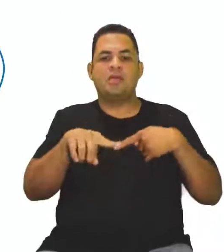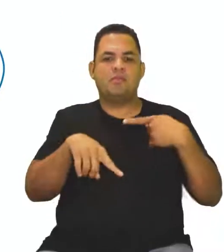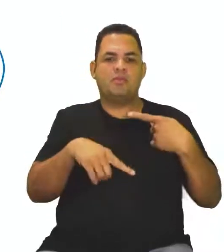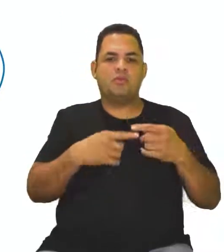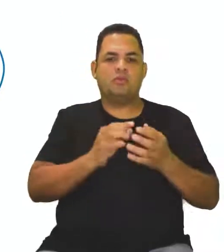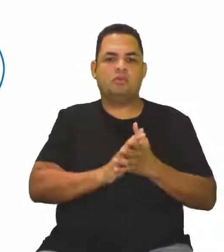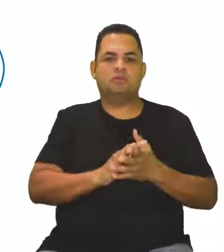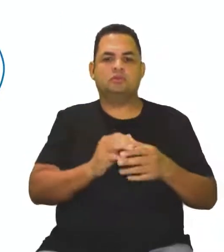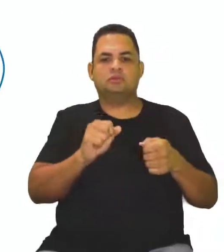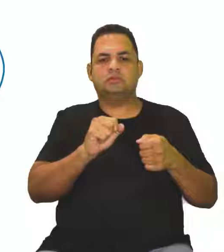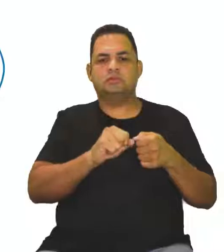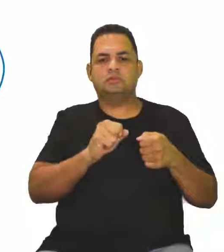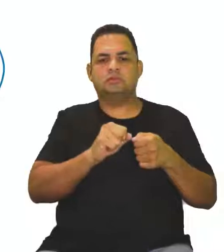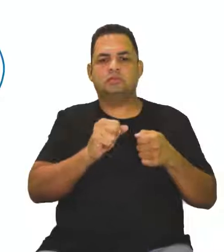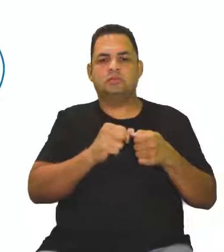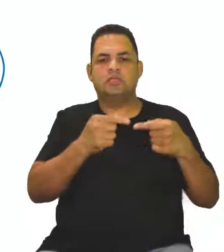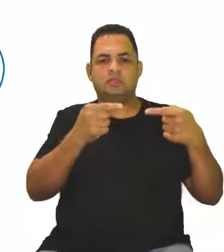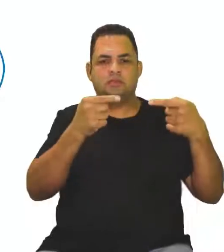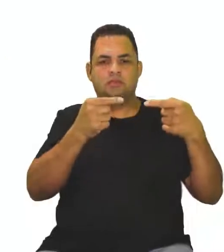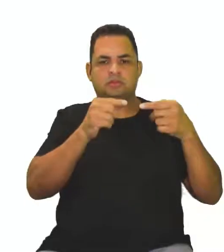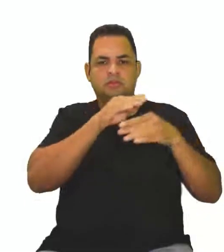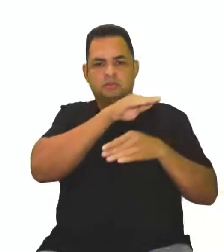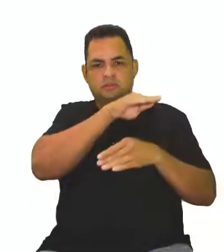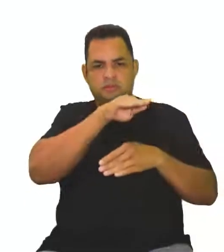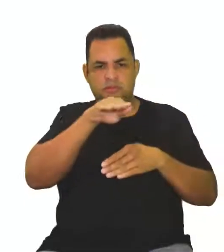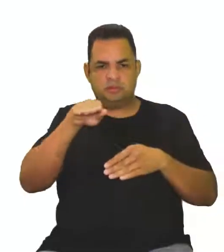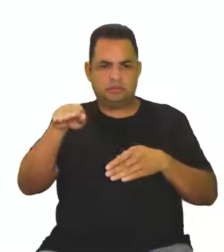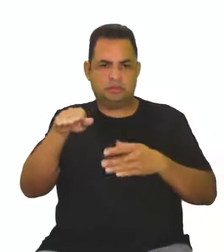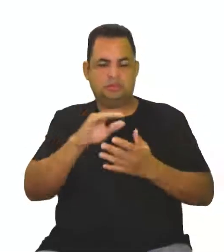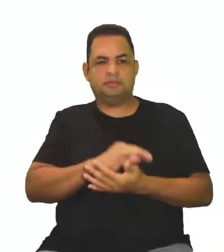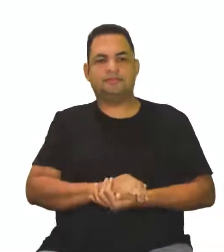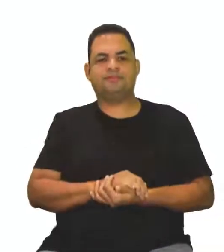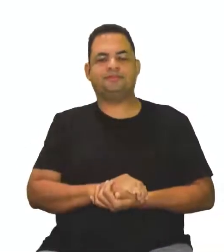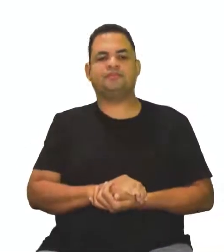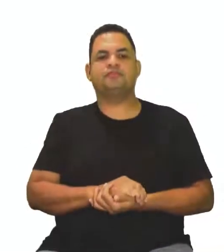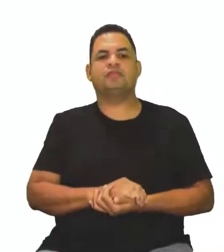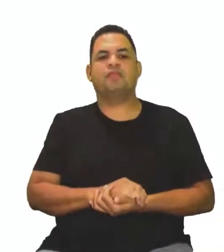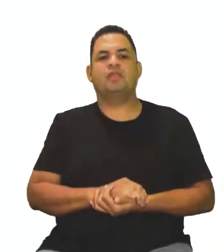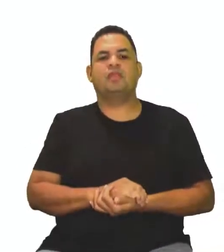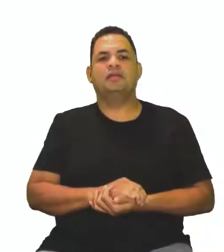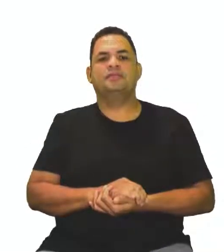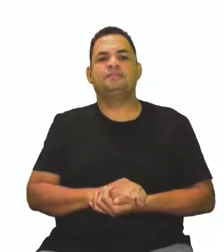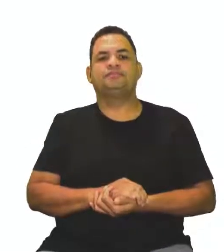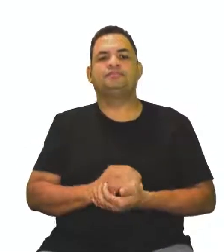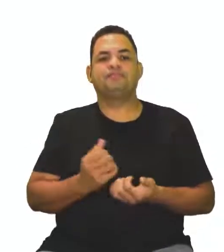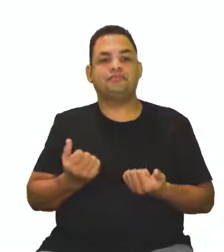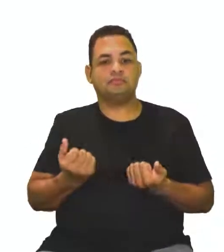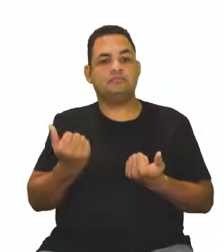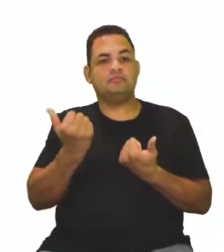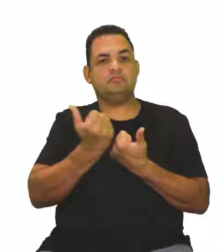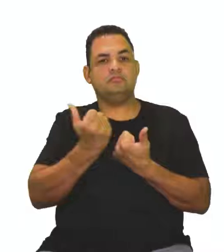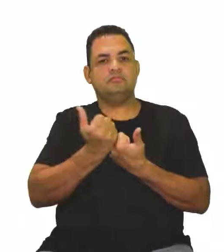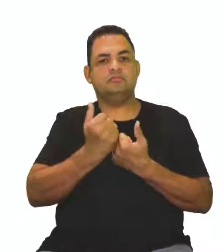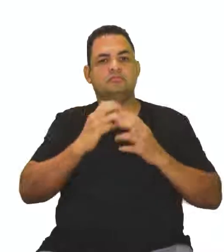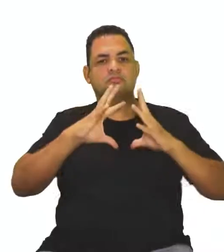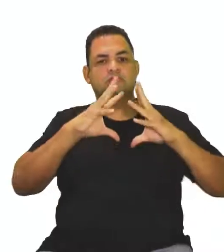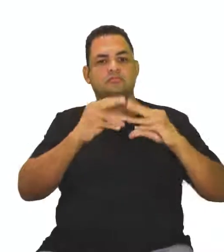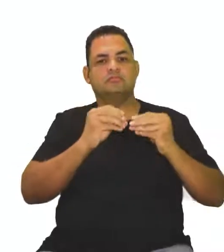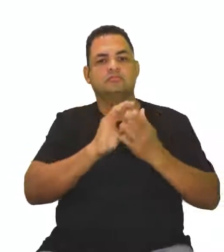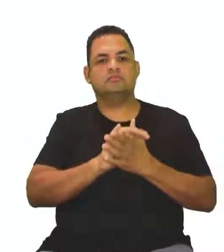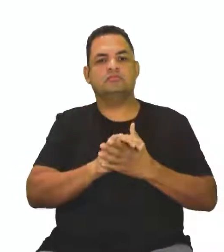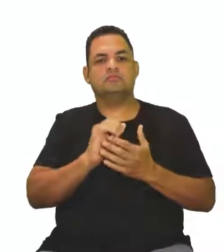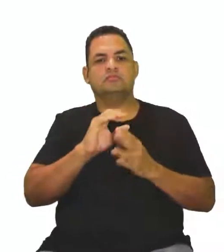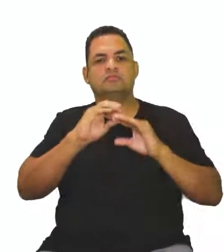essa associação em série, ok? Então aqui, ó, podemos substituir agora todo o sistema